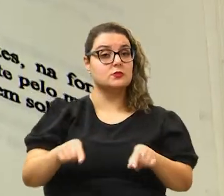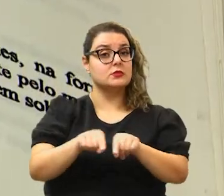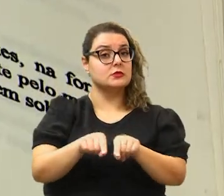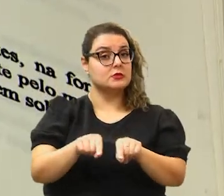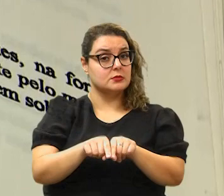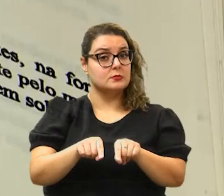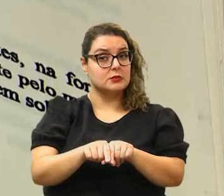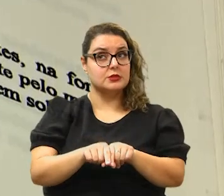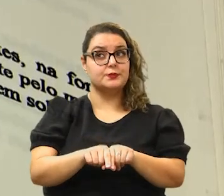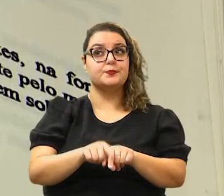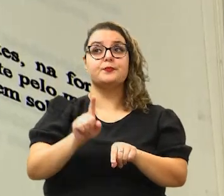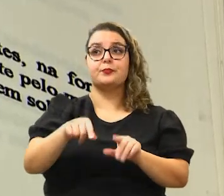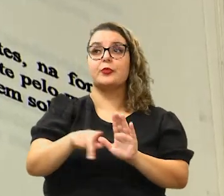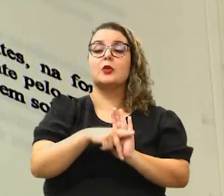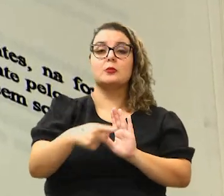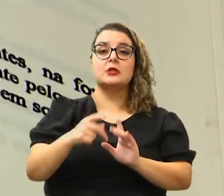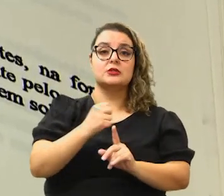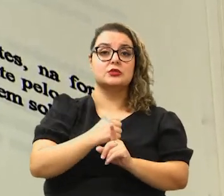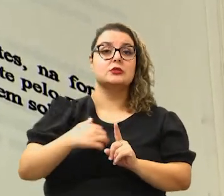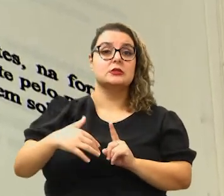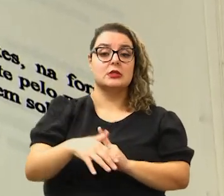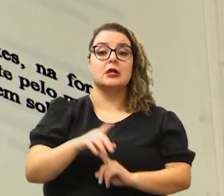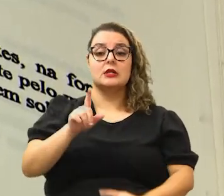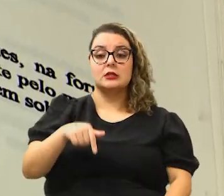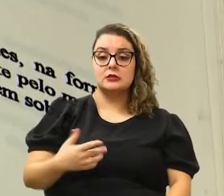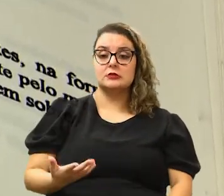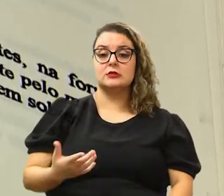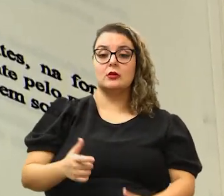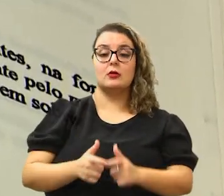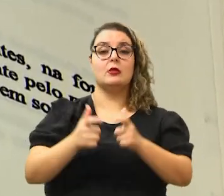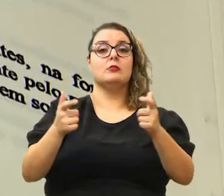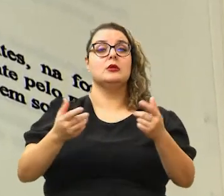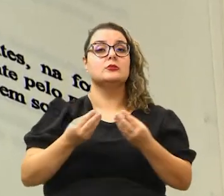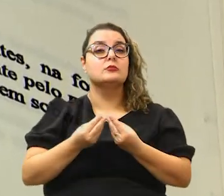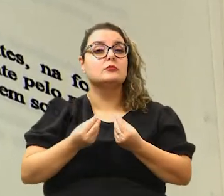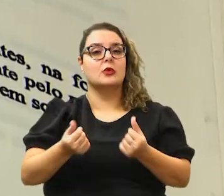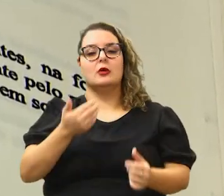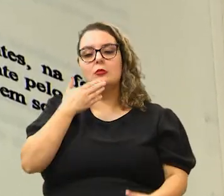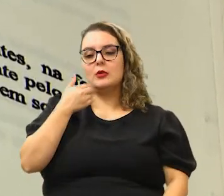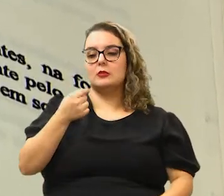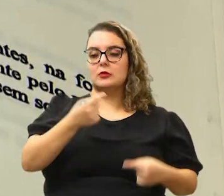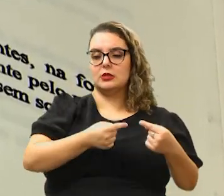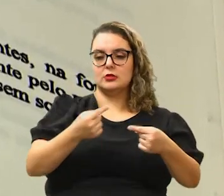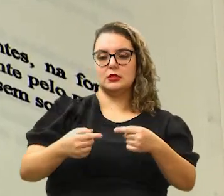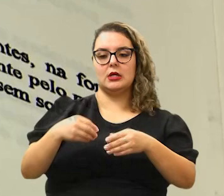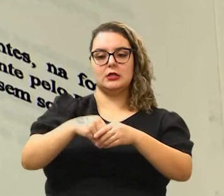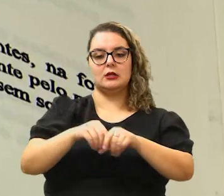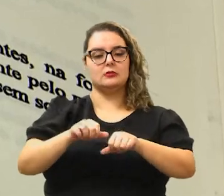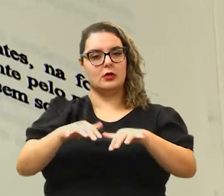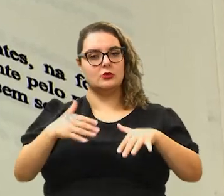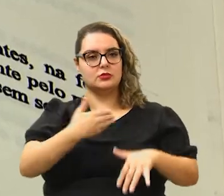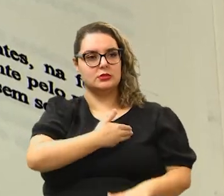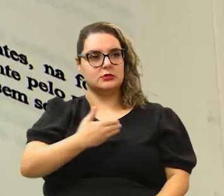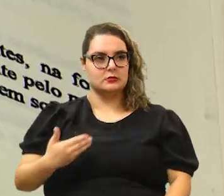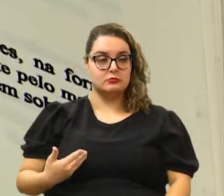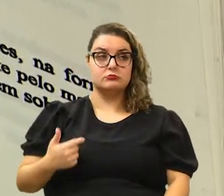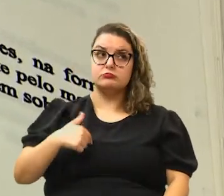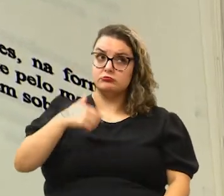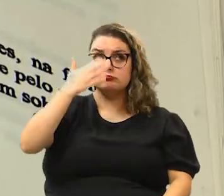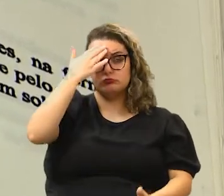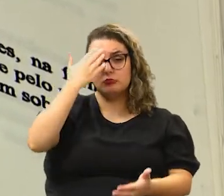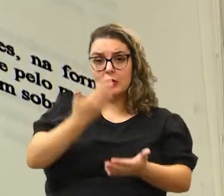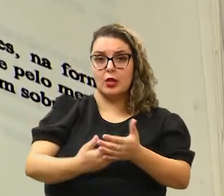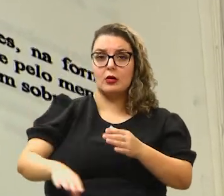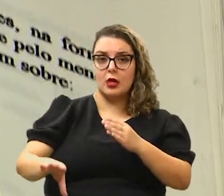discussões dentro da audiência pública. Então eu acredito que essa complementariedade, né, do CMDU participar das audiências públicas é bem-vinda, assim como